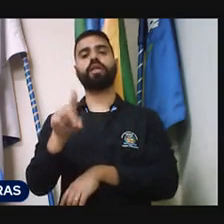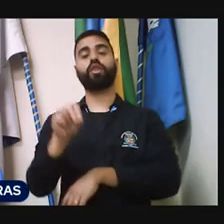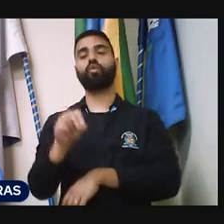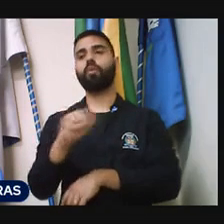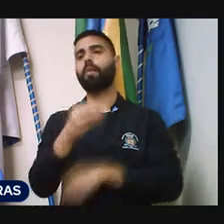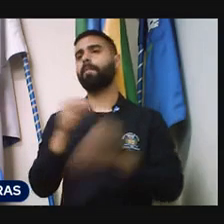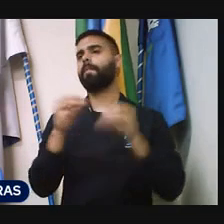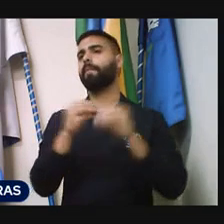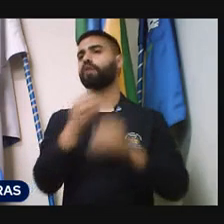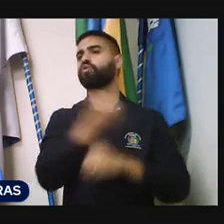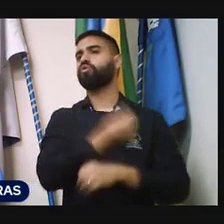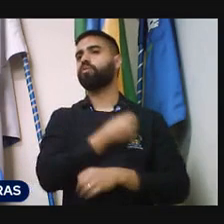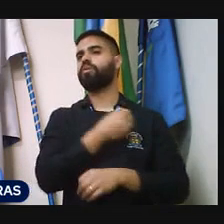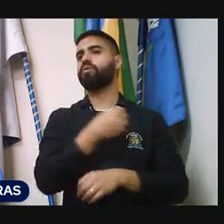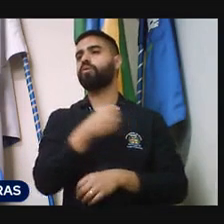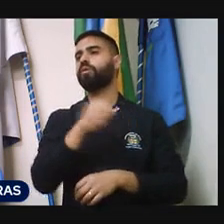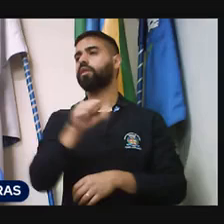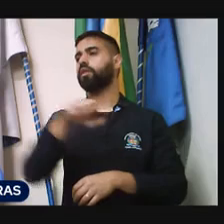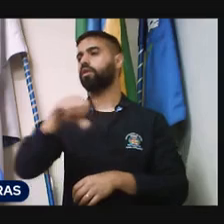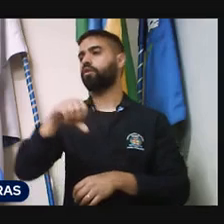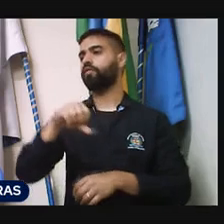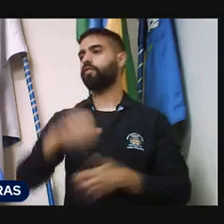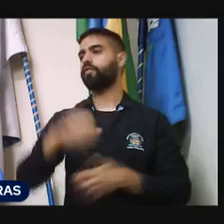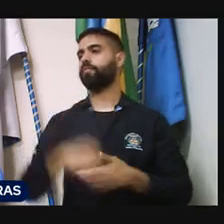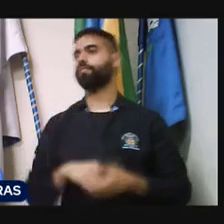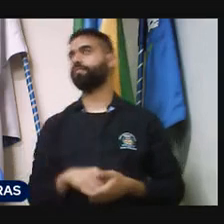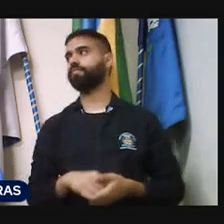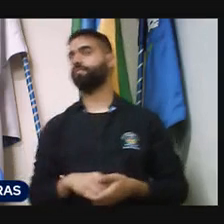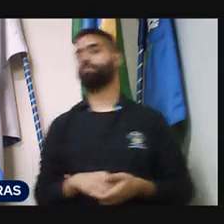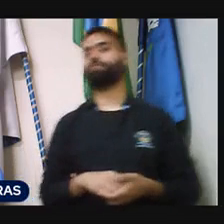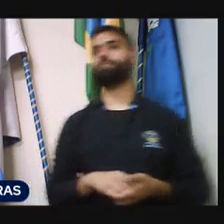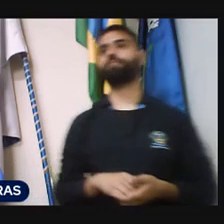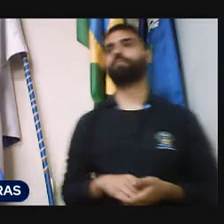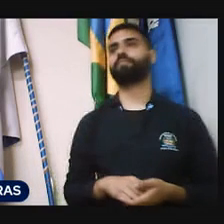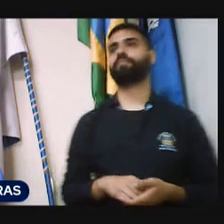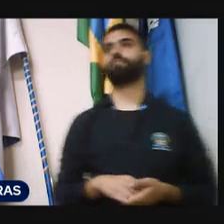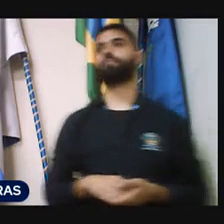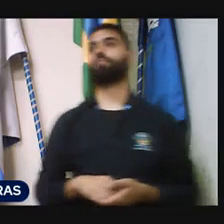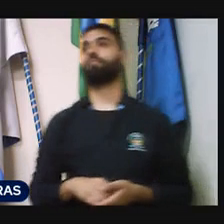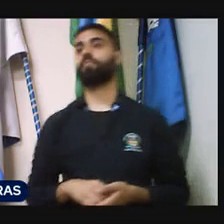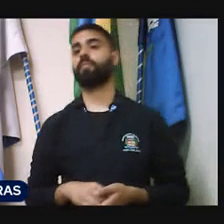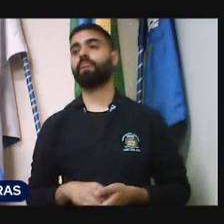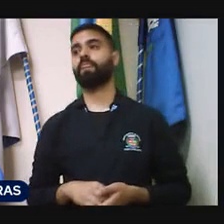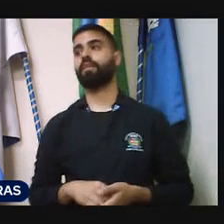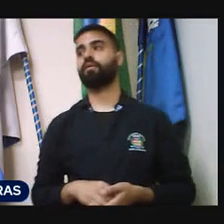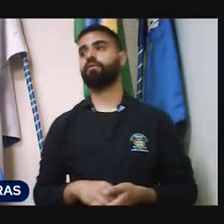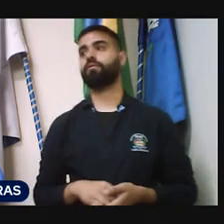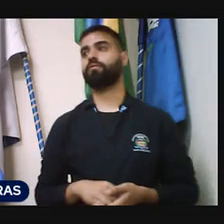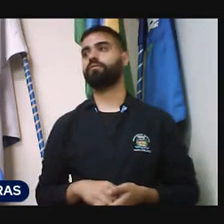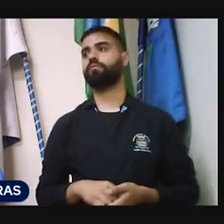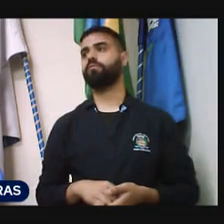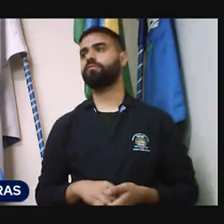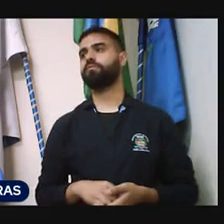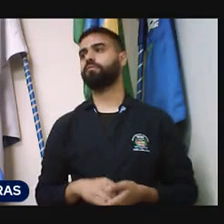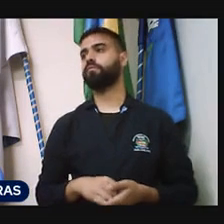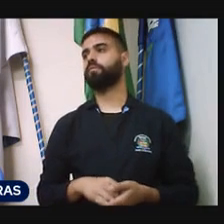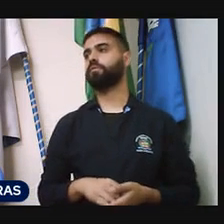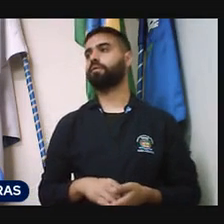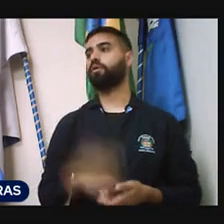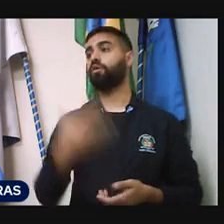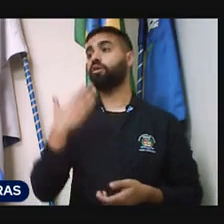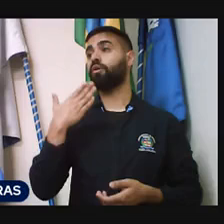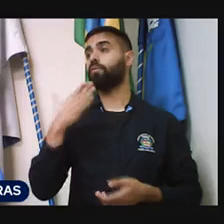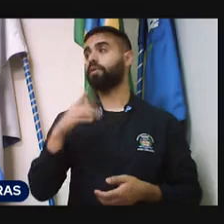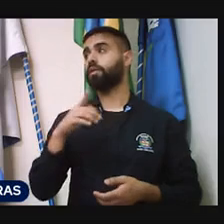79 no bairro São Cristóvão justificativa tal requerimento se faz necessário uma vez que referido